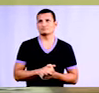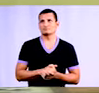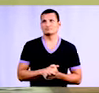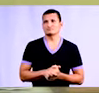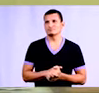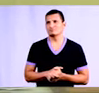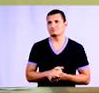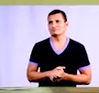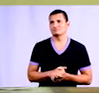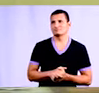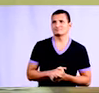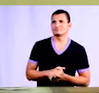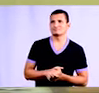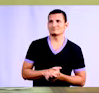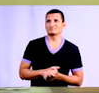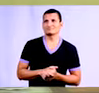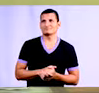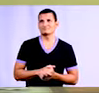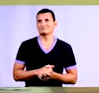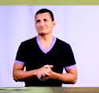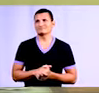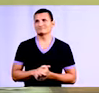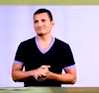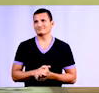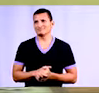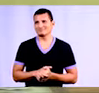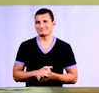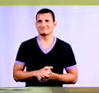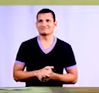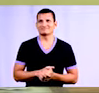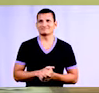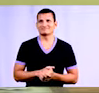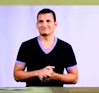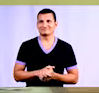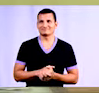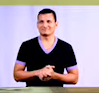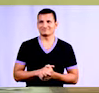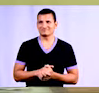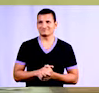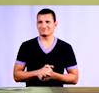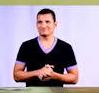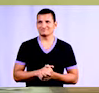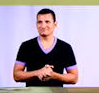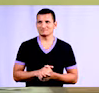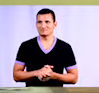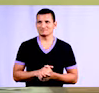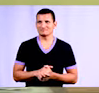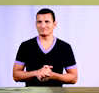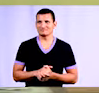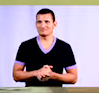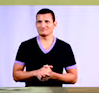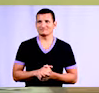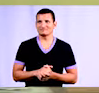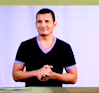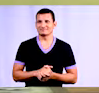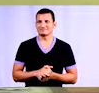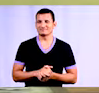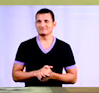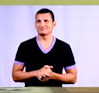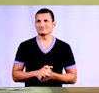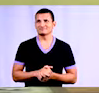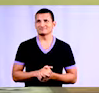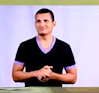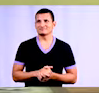Tá vendo? E foi longe. Foi longe. Foi longe. Foi realmente o último suspiro do sistema operacional. Realmente foi